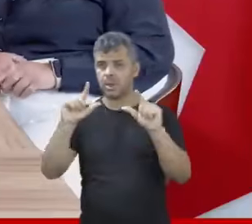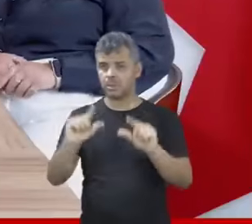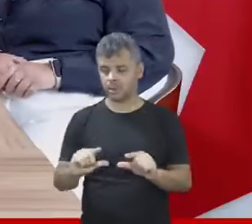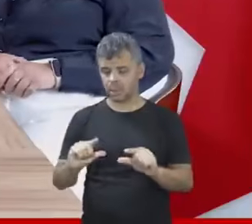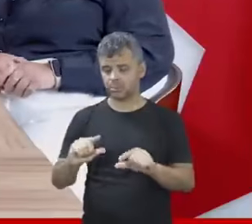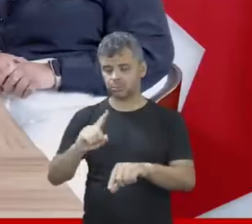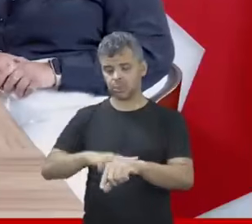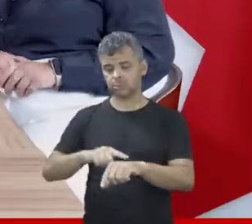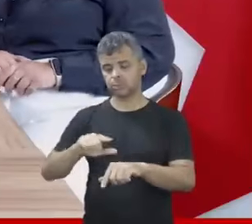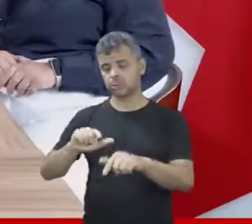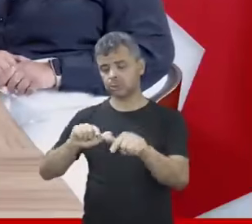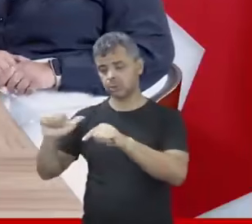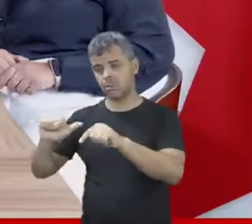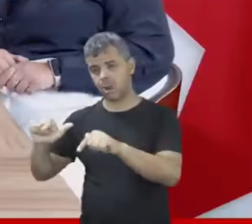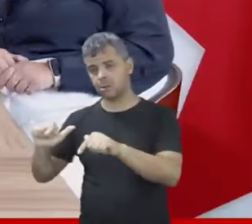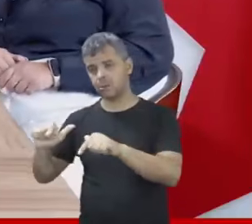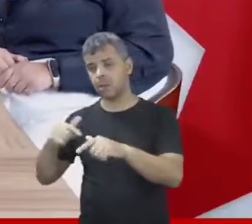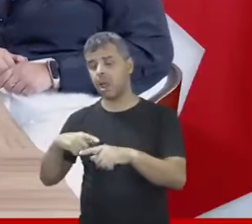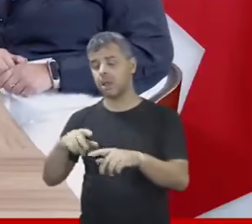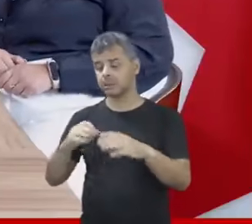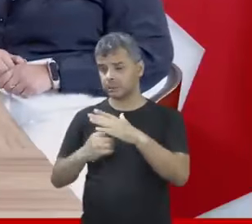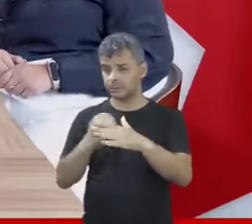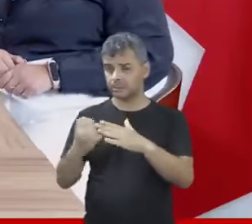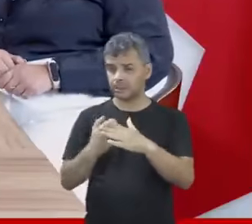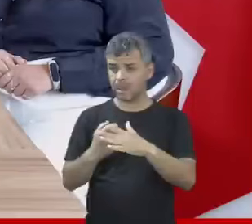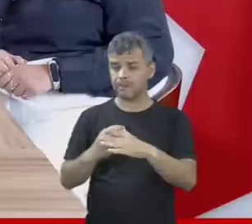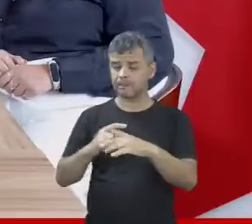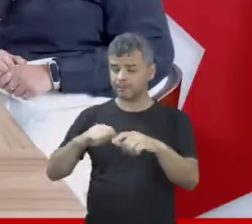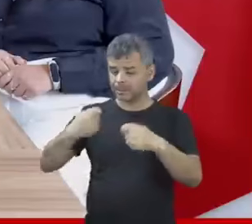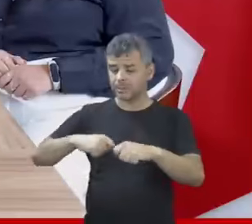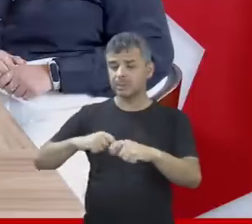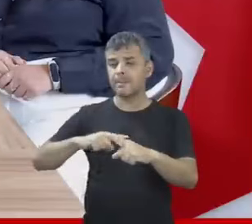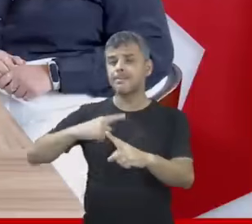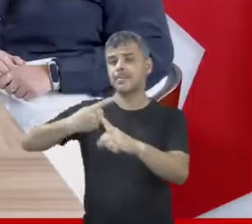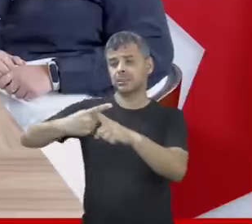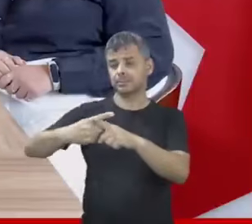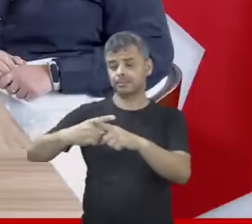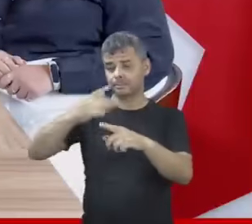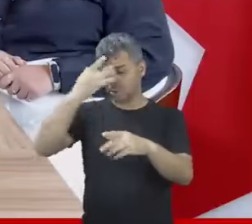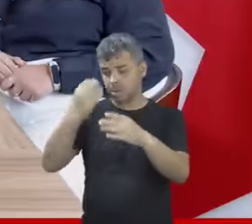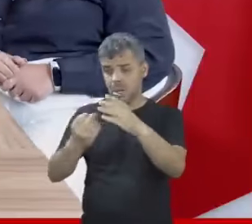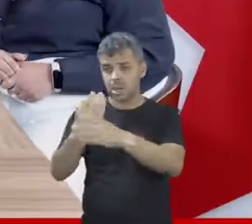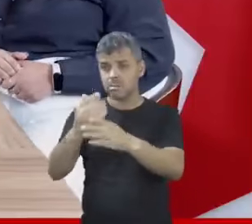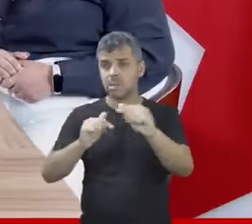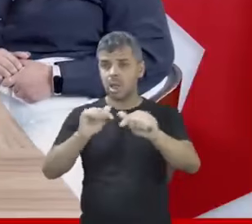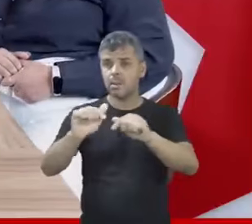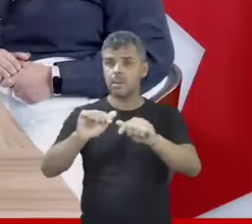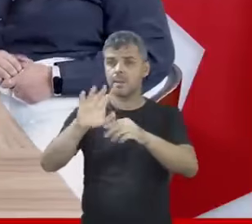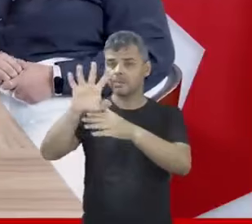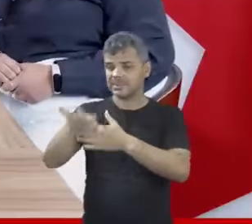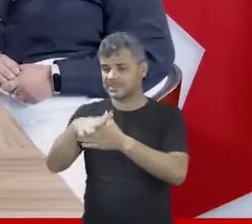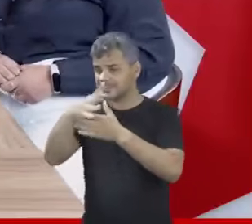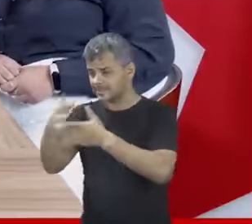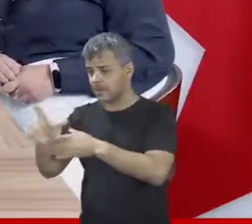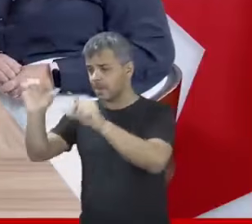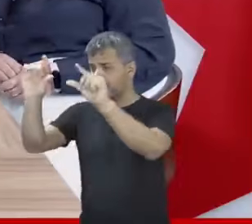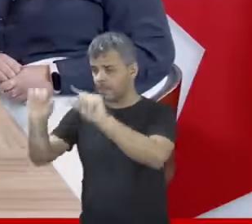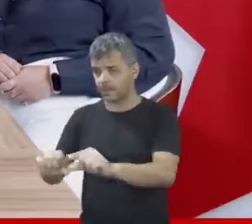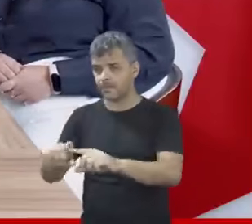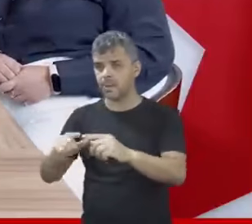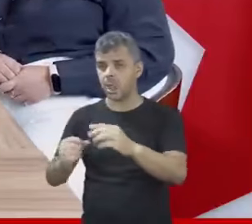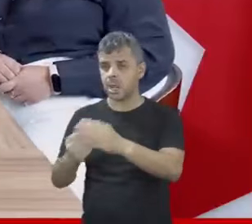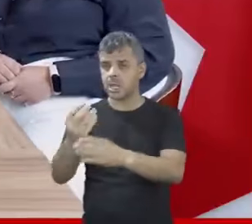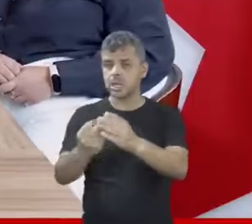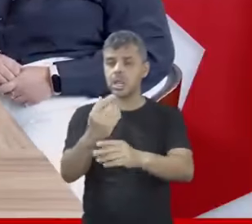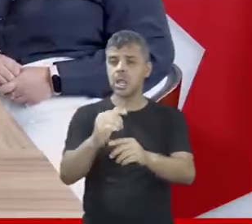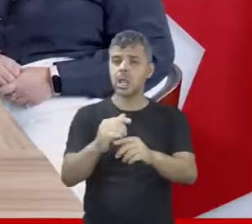de trabalho. As empresas, né, precisam de mais pessoas para dar conta dessa produção, já que tem uma escala menor. Isso ajuda a gerar